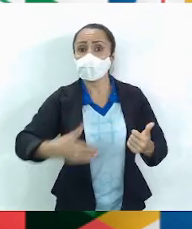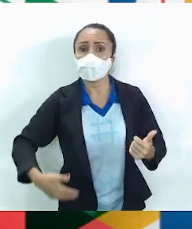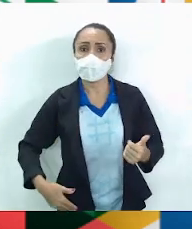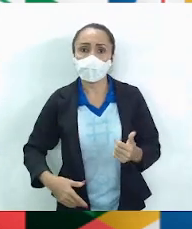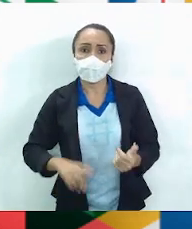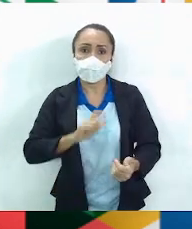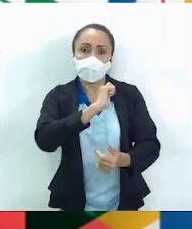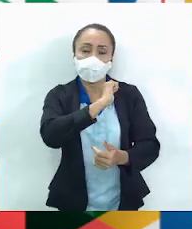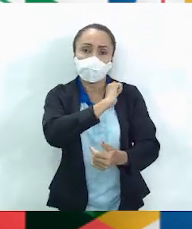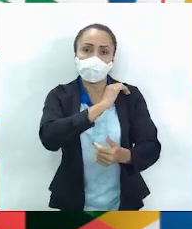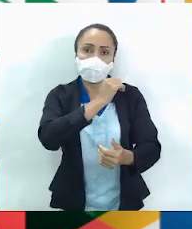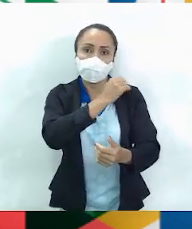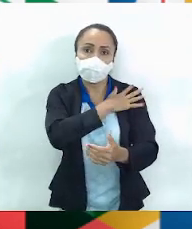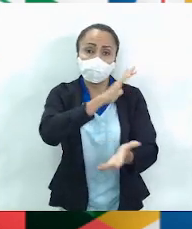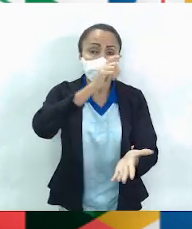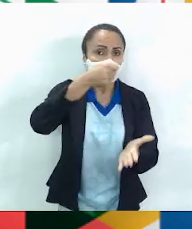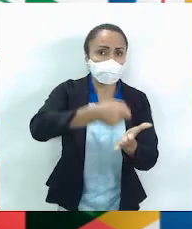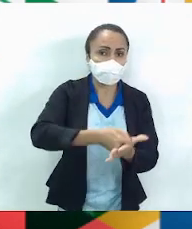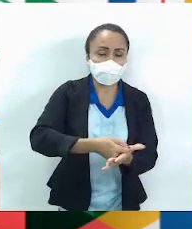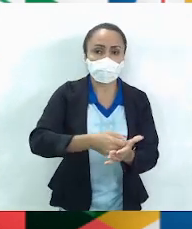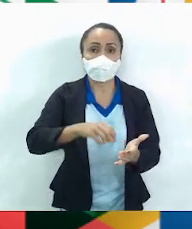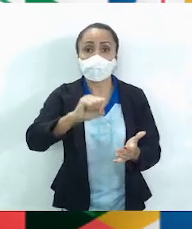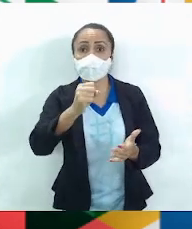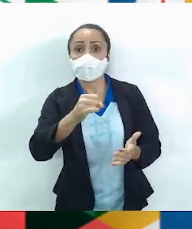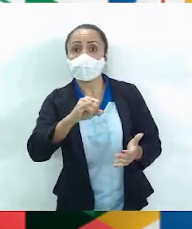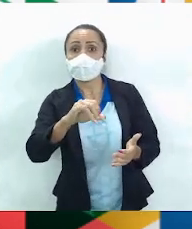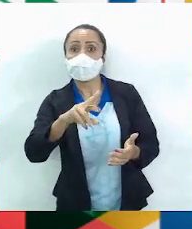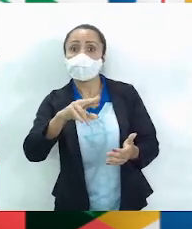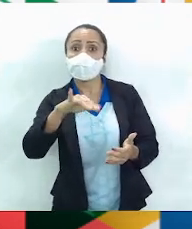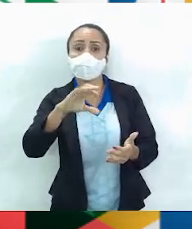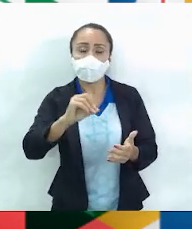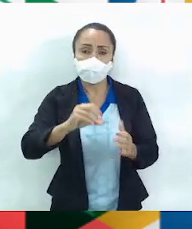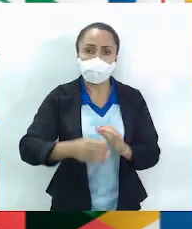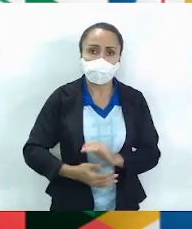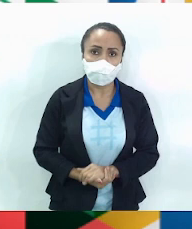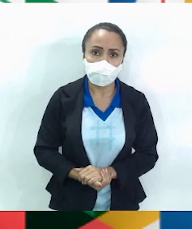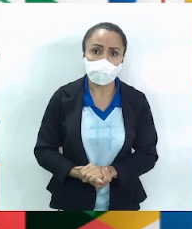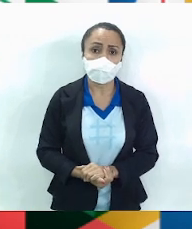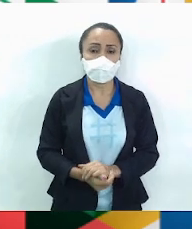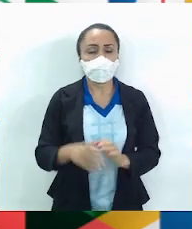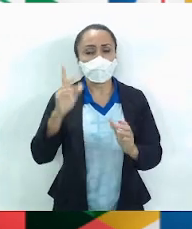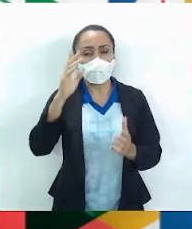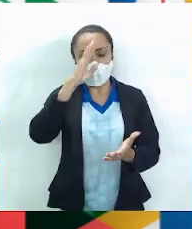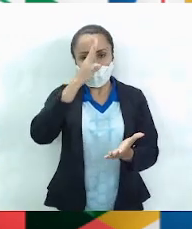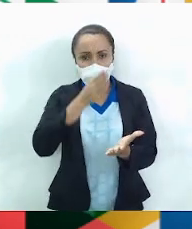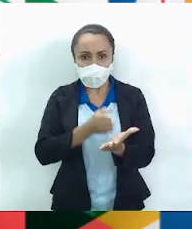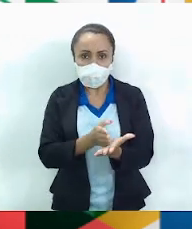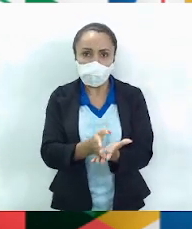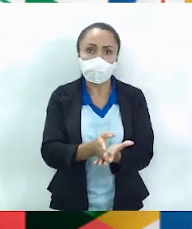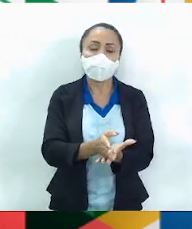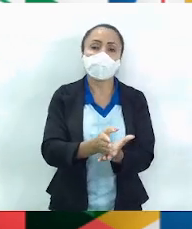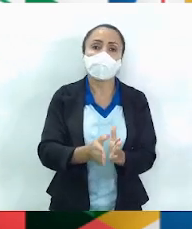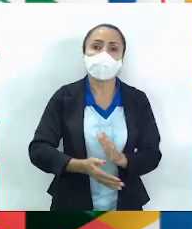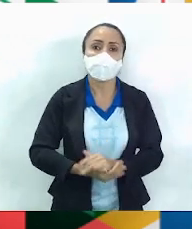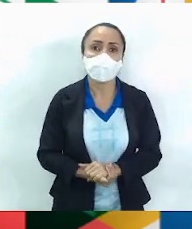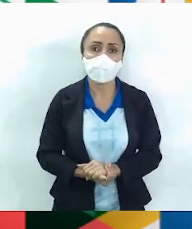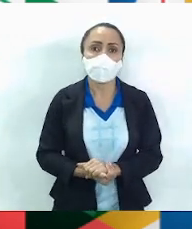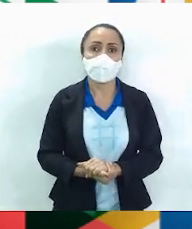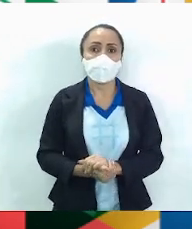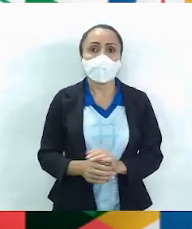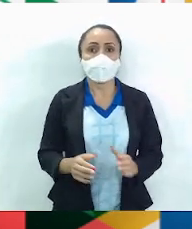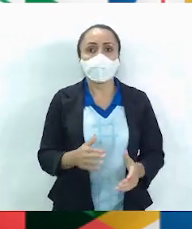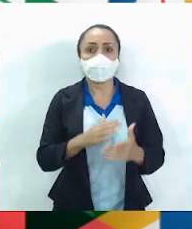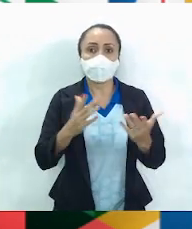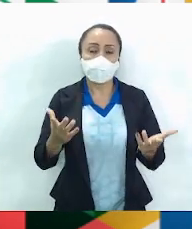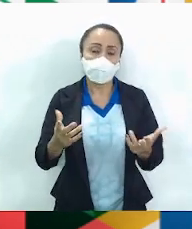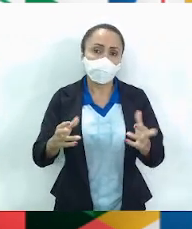ditador sírio Bashar al-Assad. C. É fiel ao Al-Qaeda, com quem